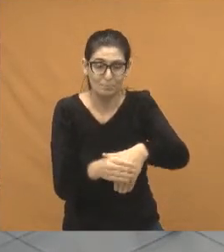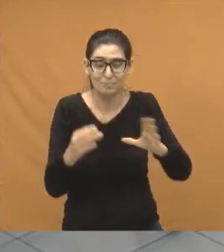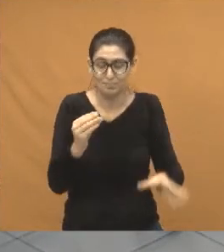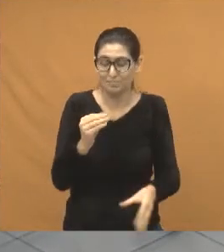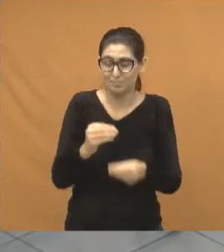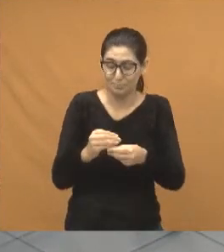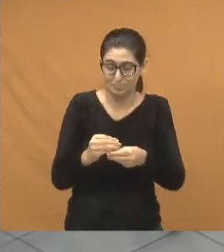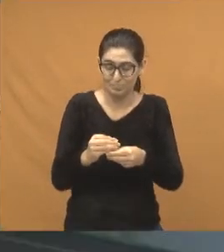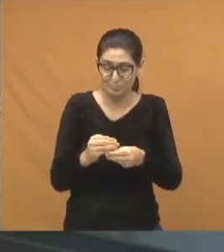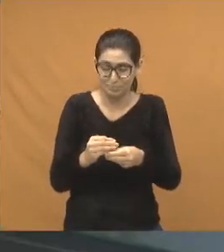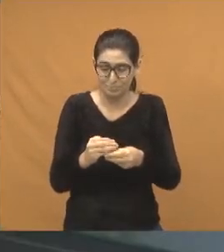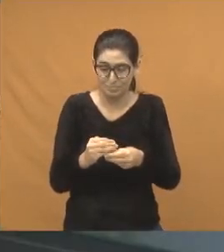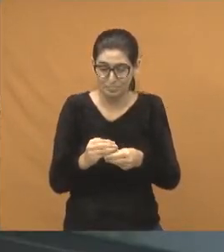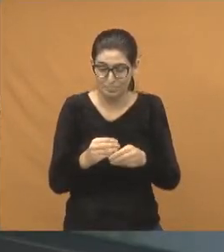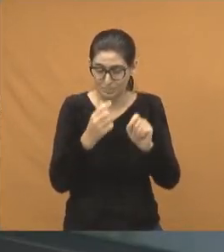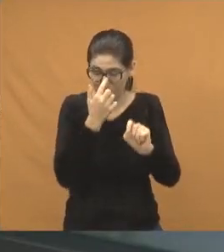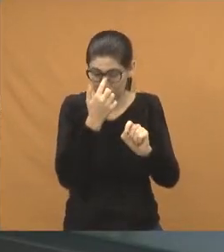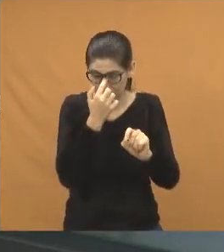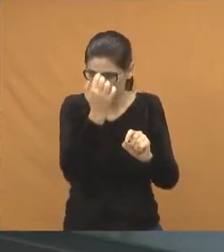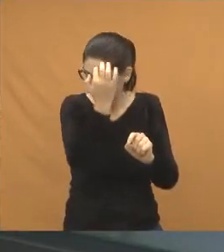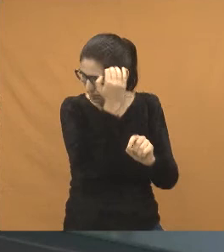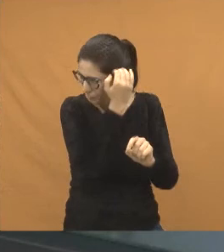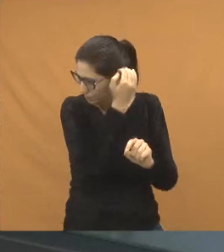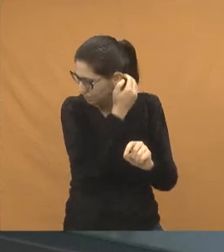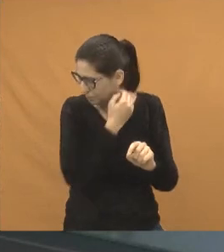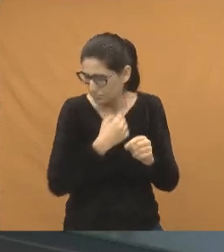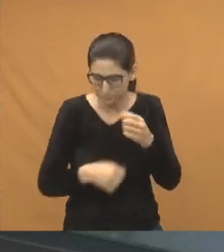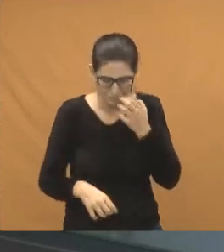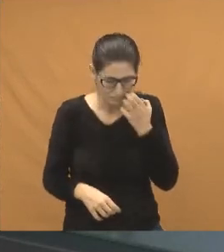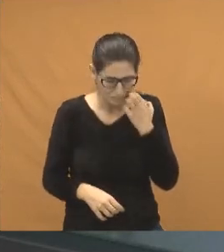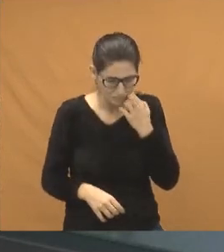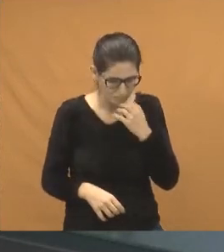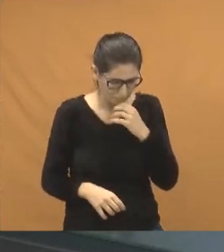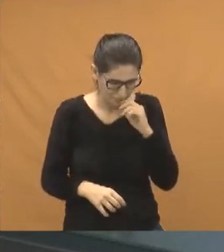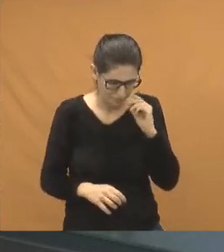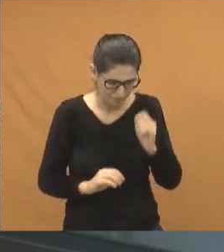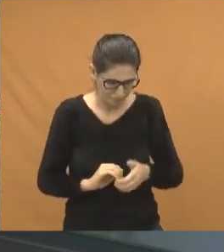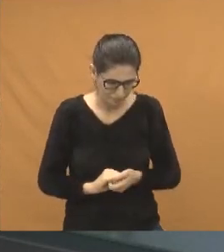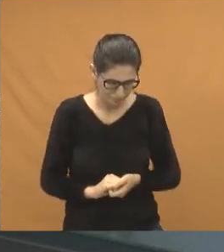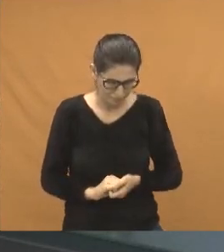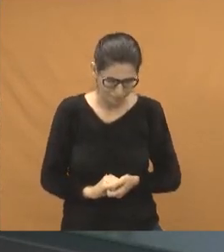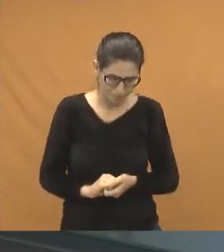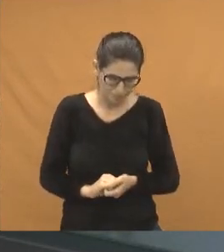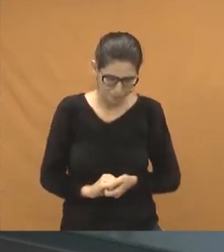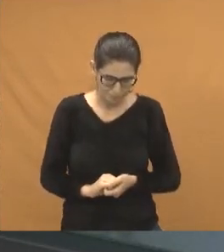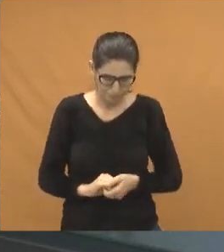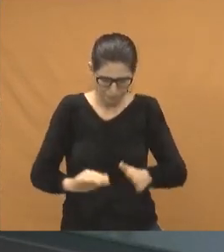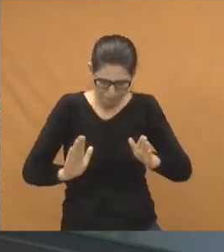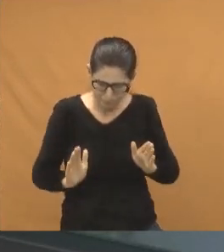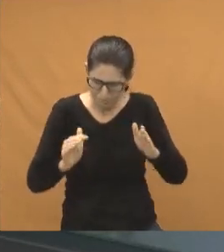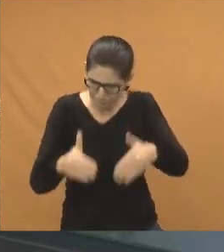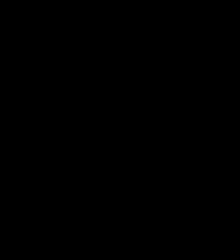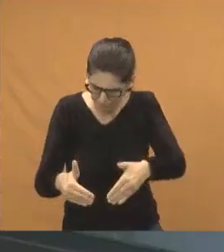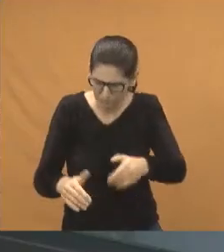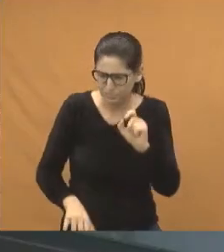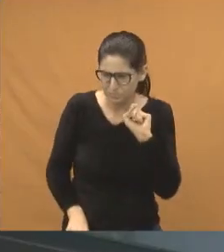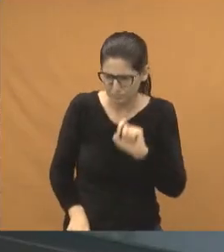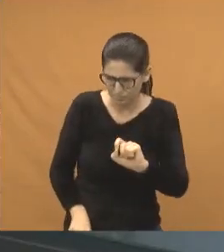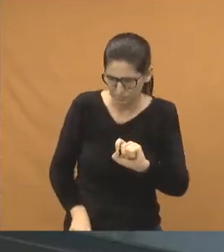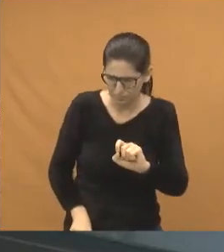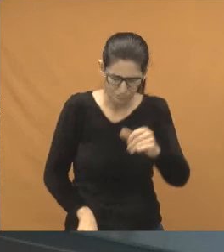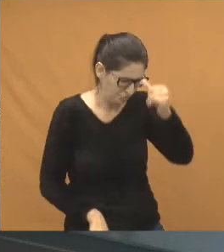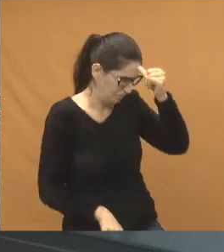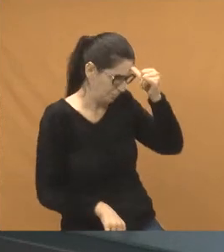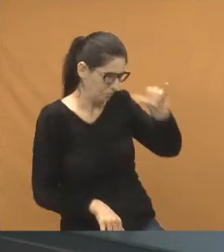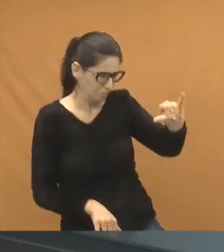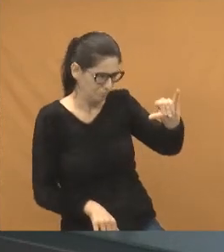emenda queria tornar mais específico, mais claro e mais justo na